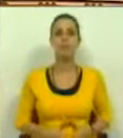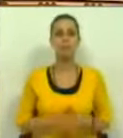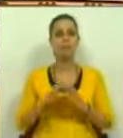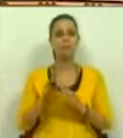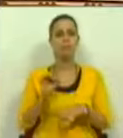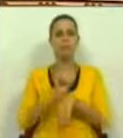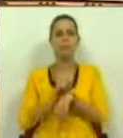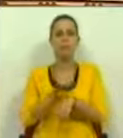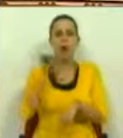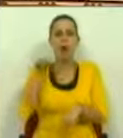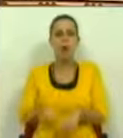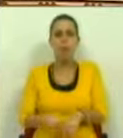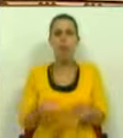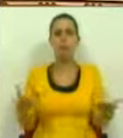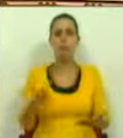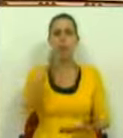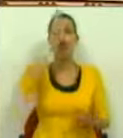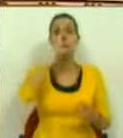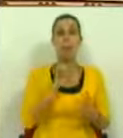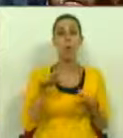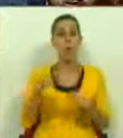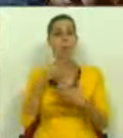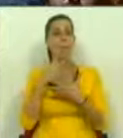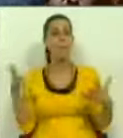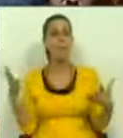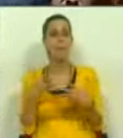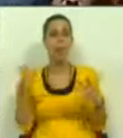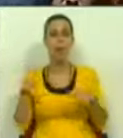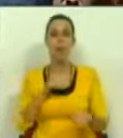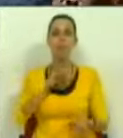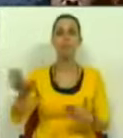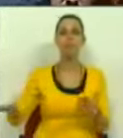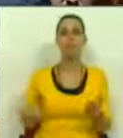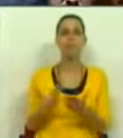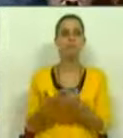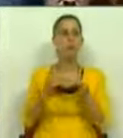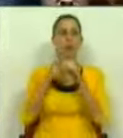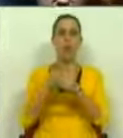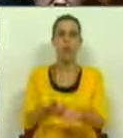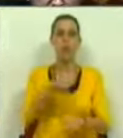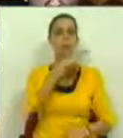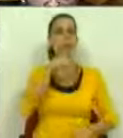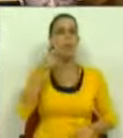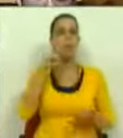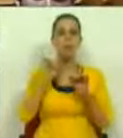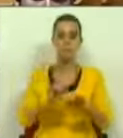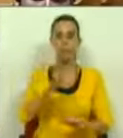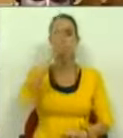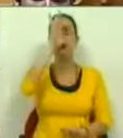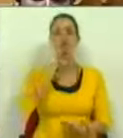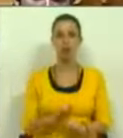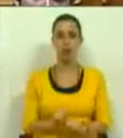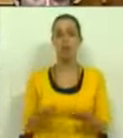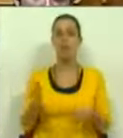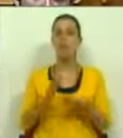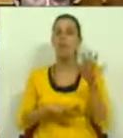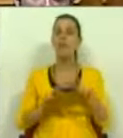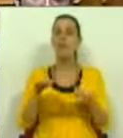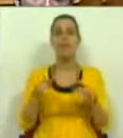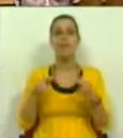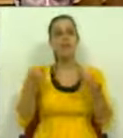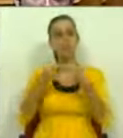Desde o primeiro momento que o Governo e esta maioria se propuseram cumprir os compromissos do Estado e fazer